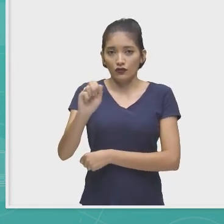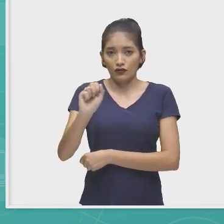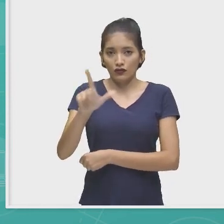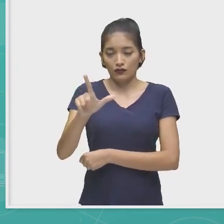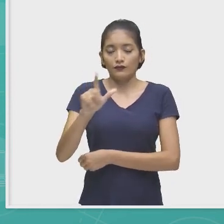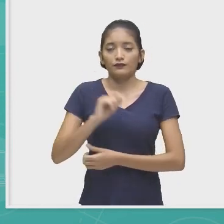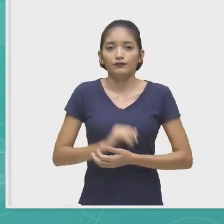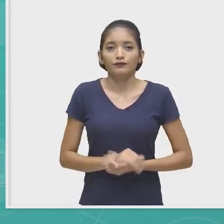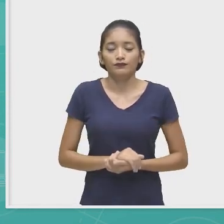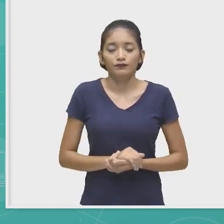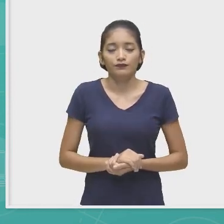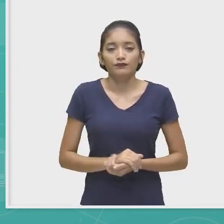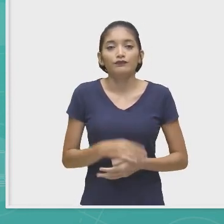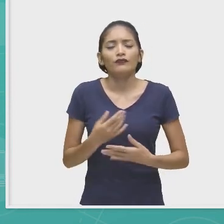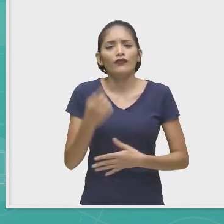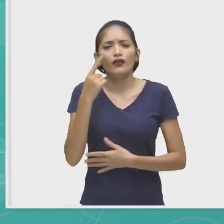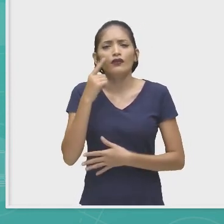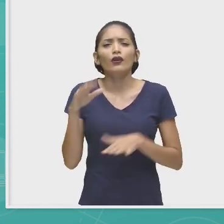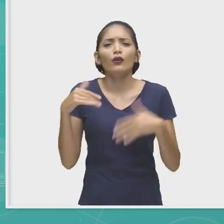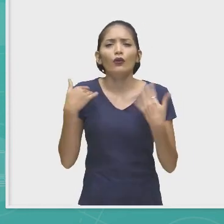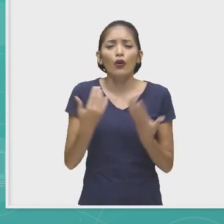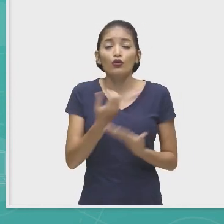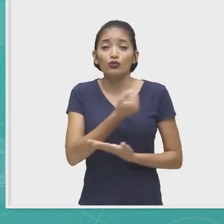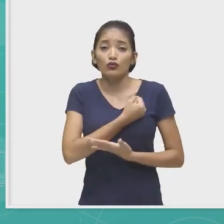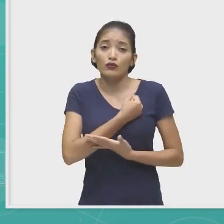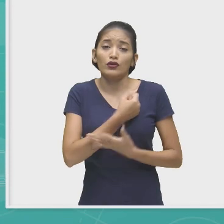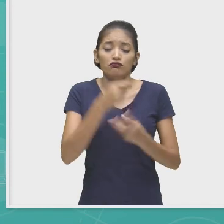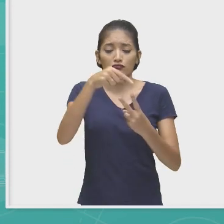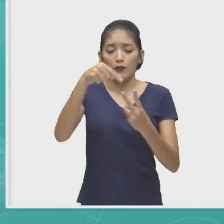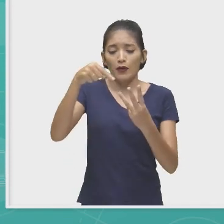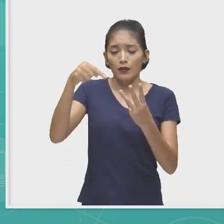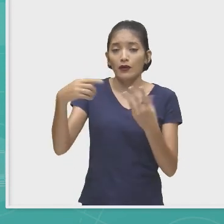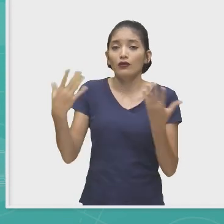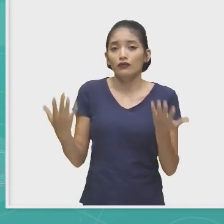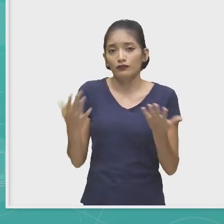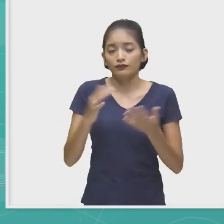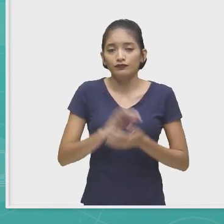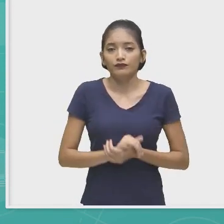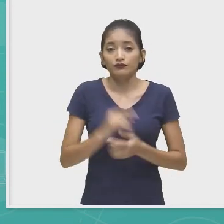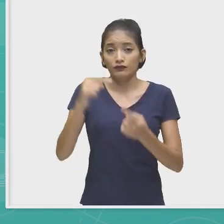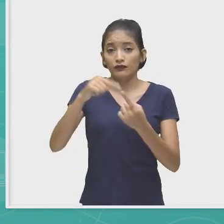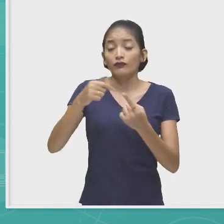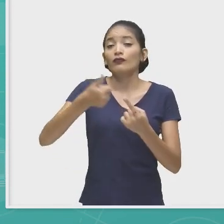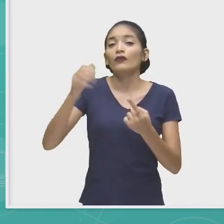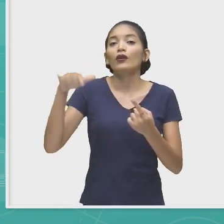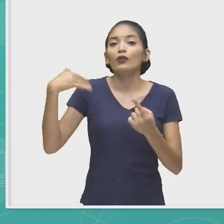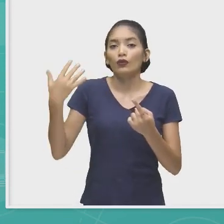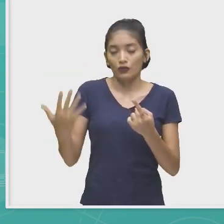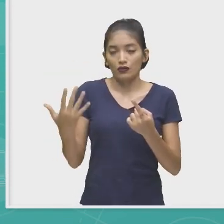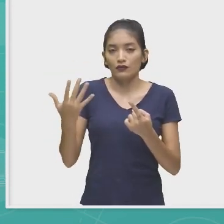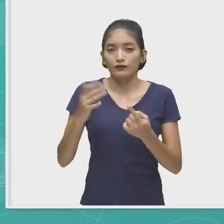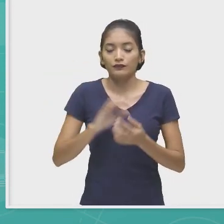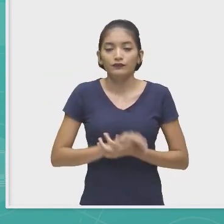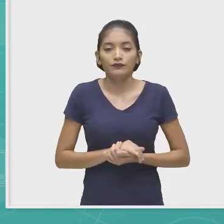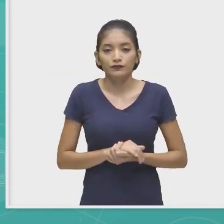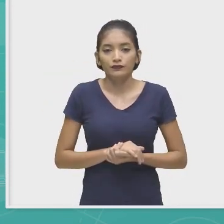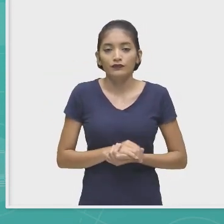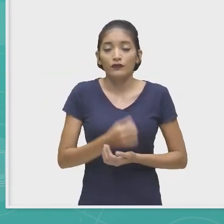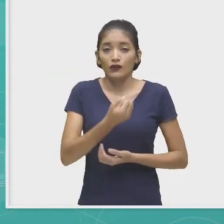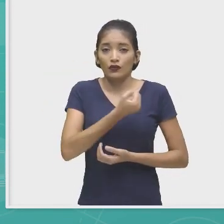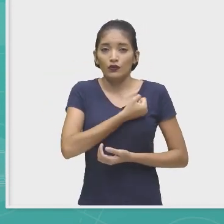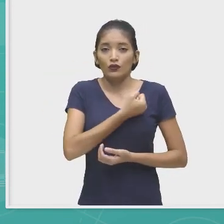Então vamos aqui identificar quem é quem nessas operações. Quem é a primeira parcela? A primeira parcela